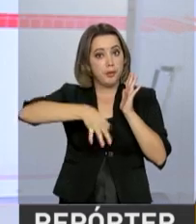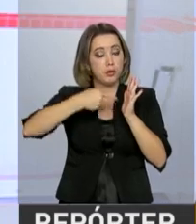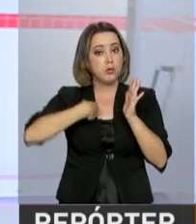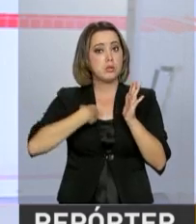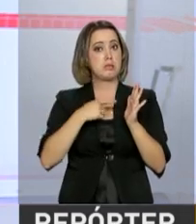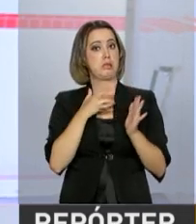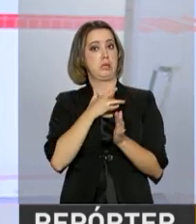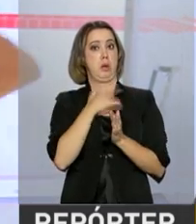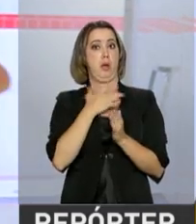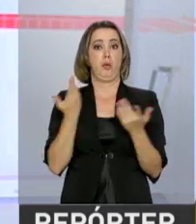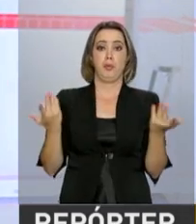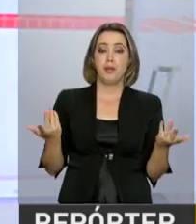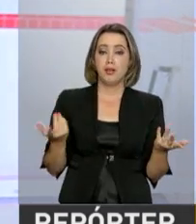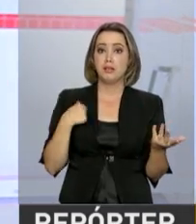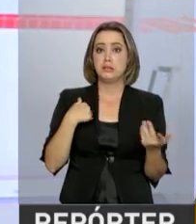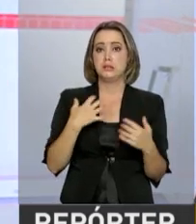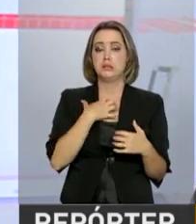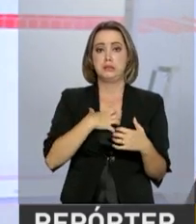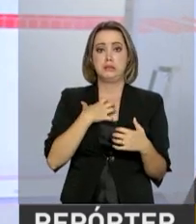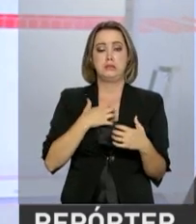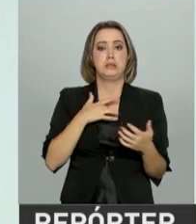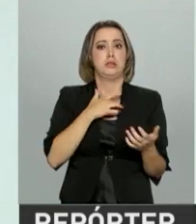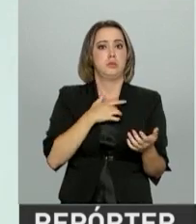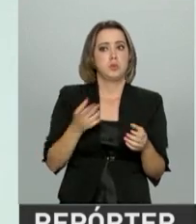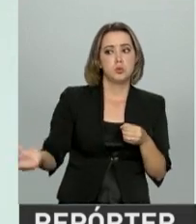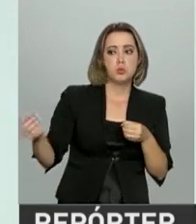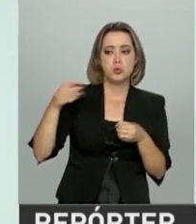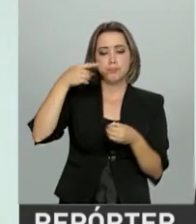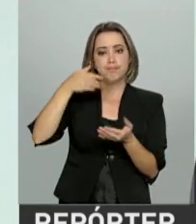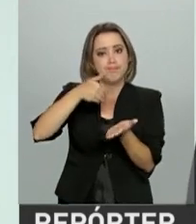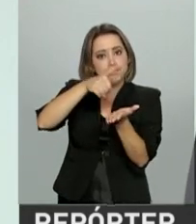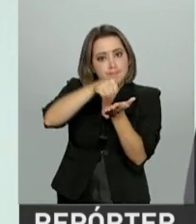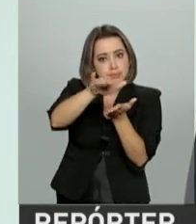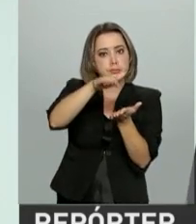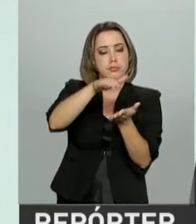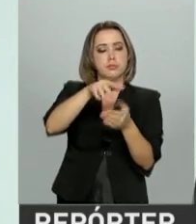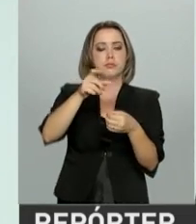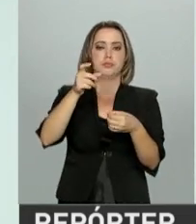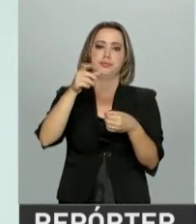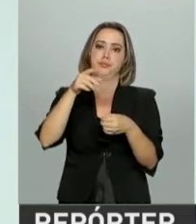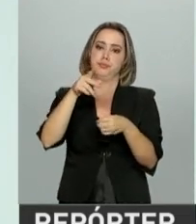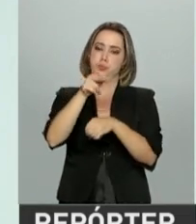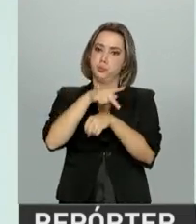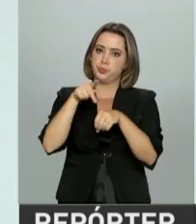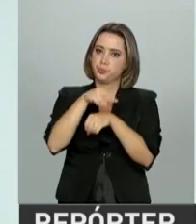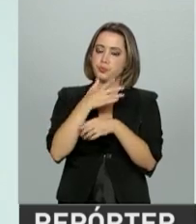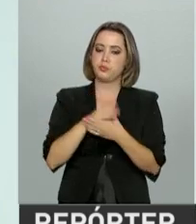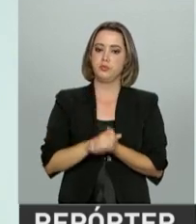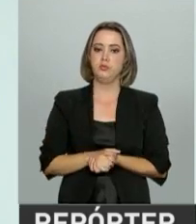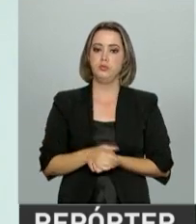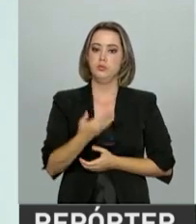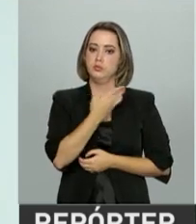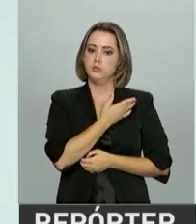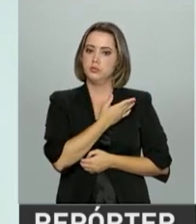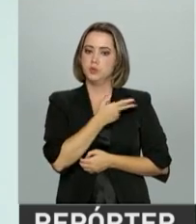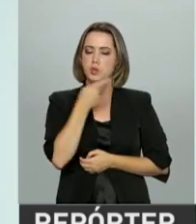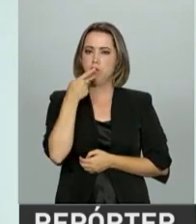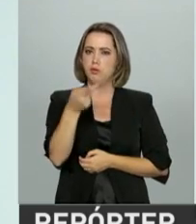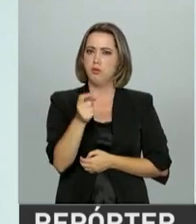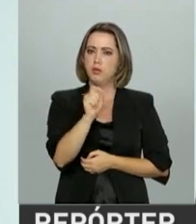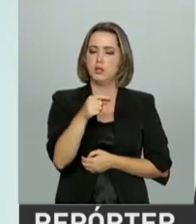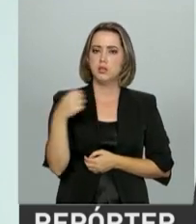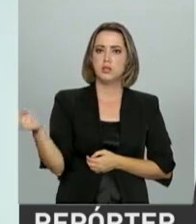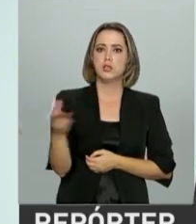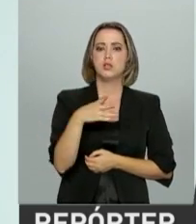estou mais apreensiva. Acho que é mais o medo da deportação. O advogado Fernando Mendonça explica que as novas regras de Trump que afetam